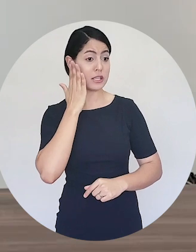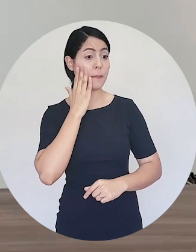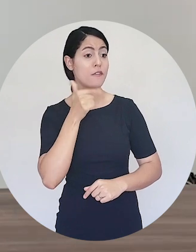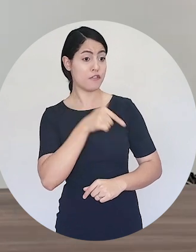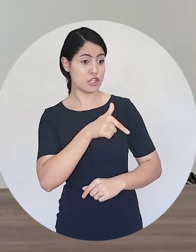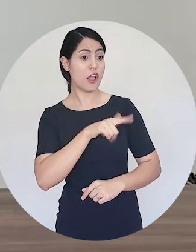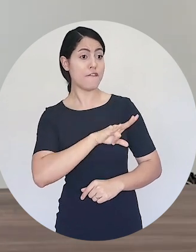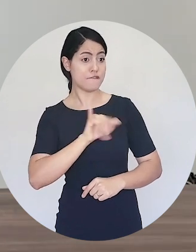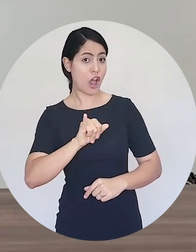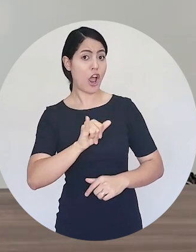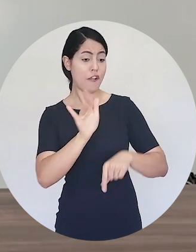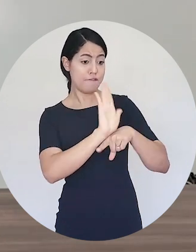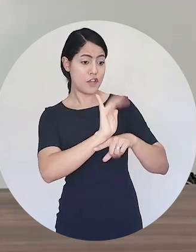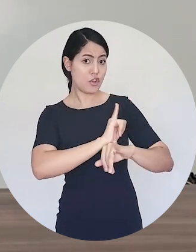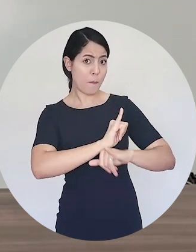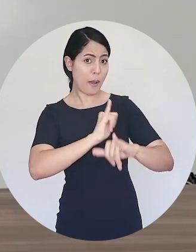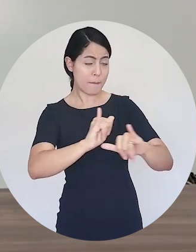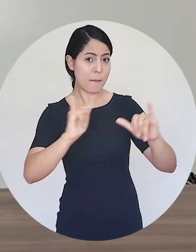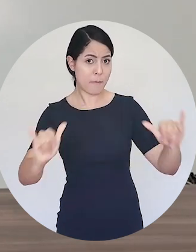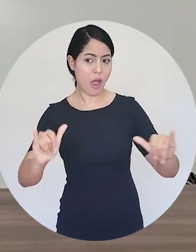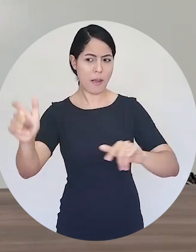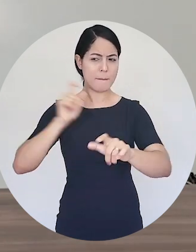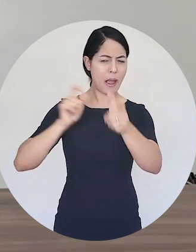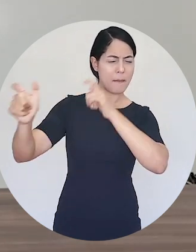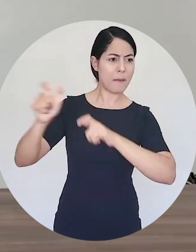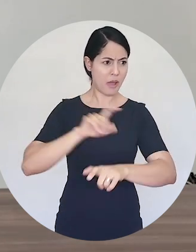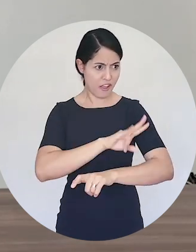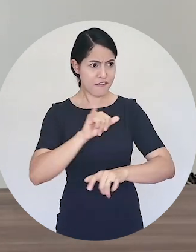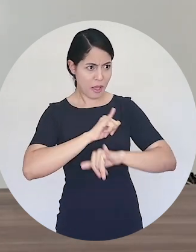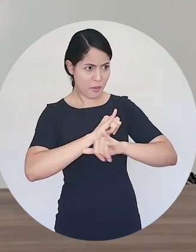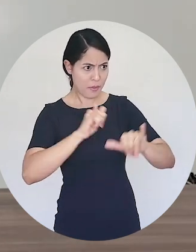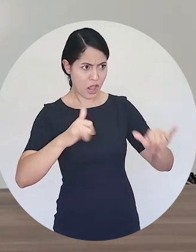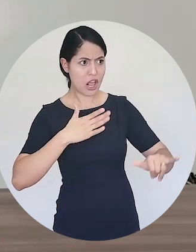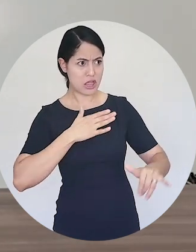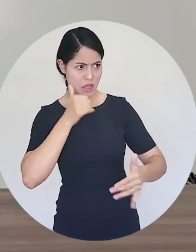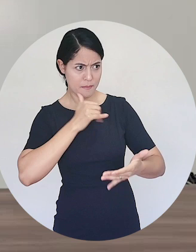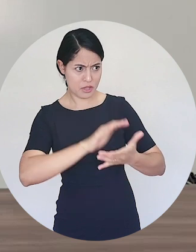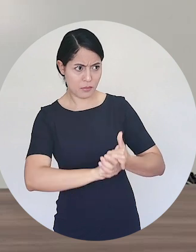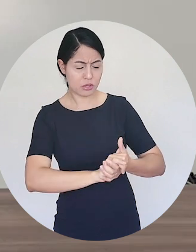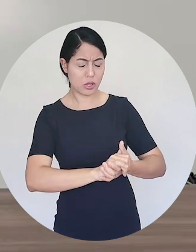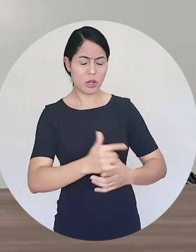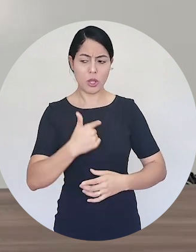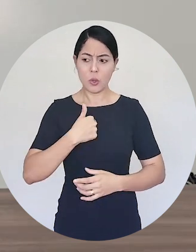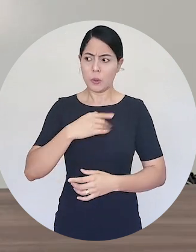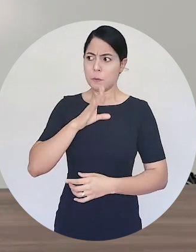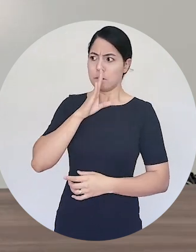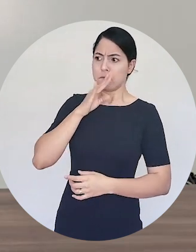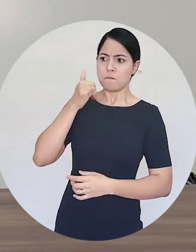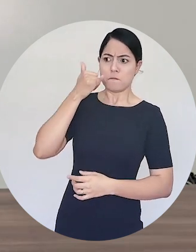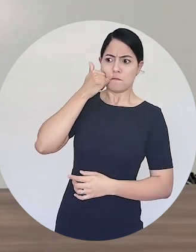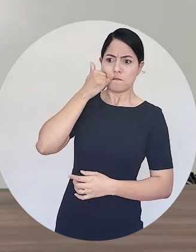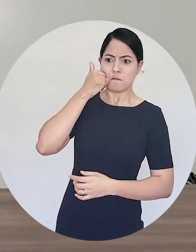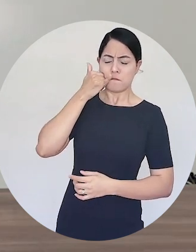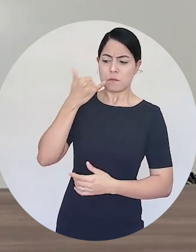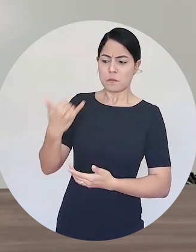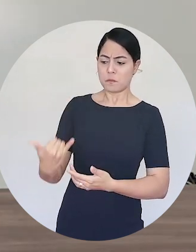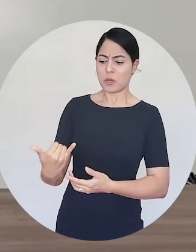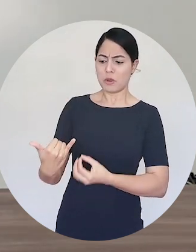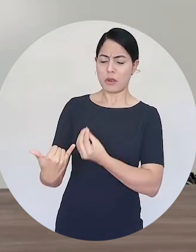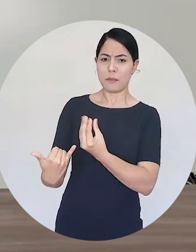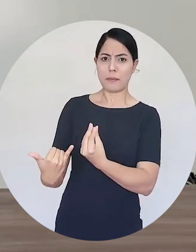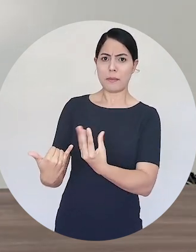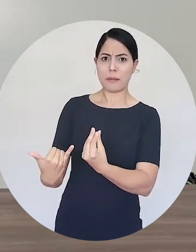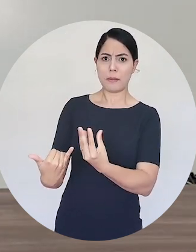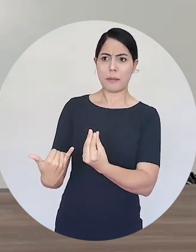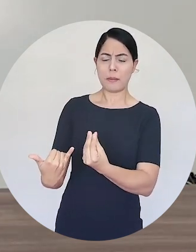de advogados que eu iria publicar o vídeo que gravei ela me agredindo verbalmente. Na mesma hora eu fiquei mudo no telefone e coloquei no